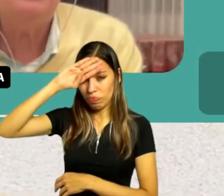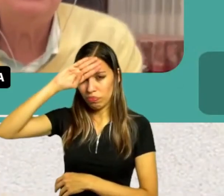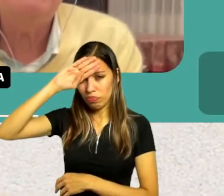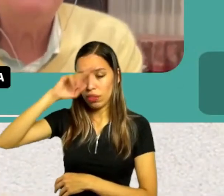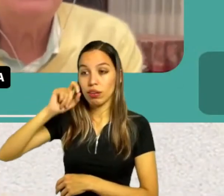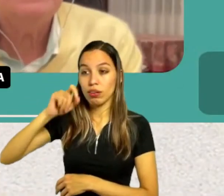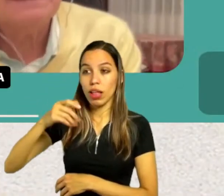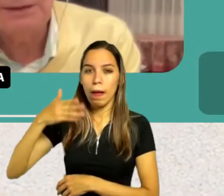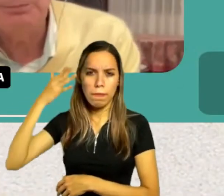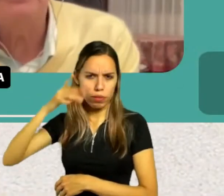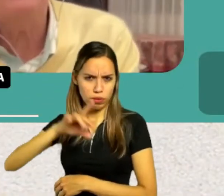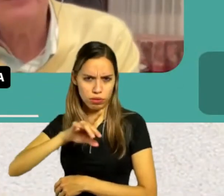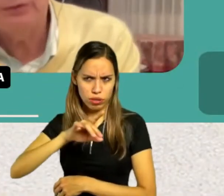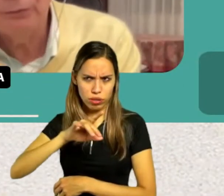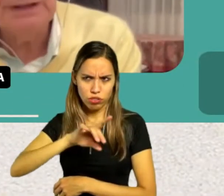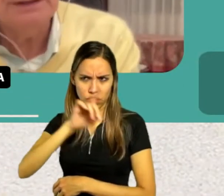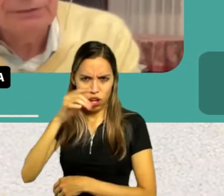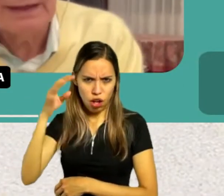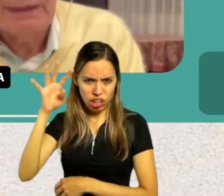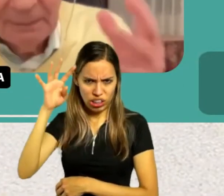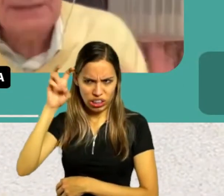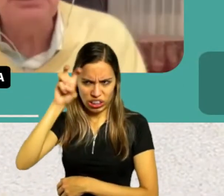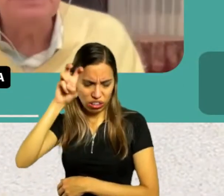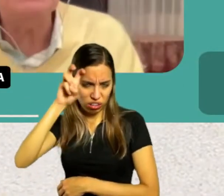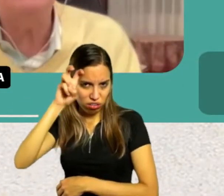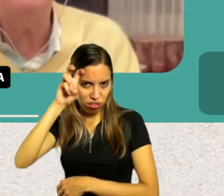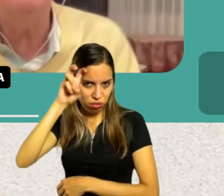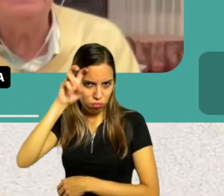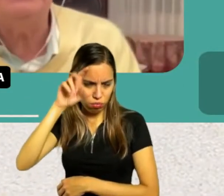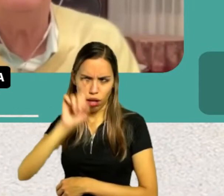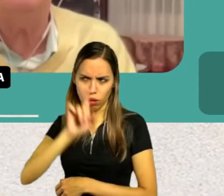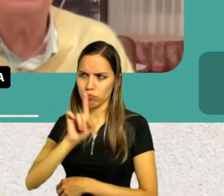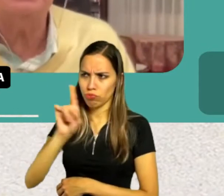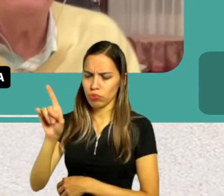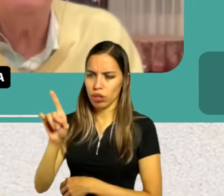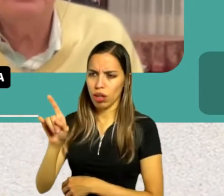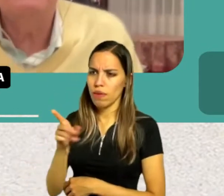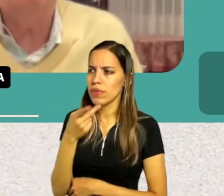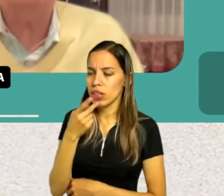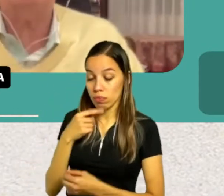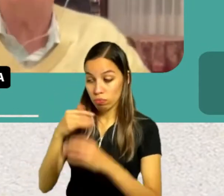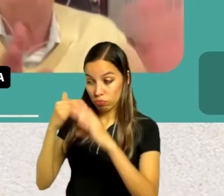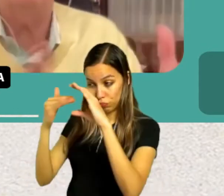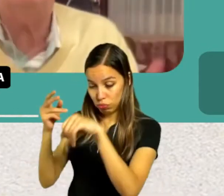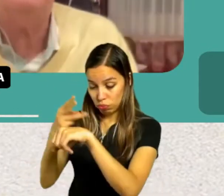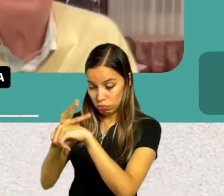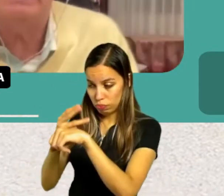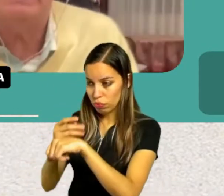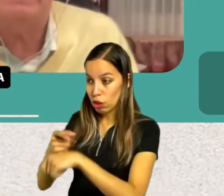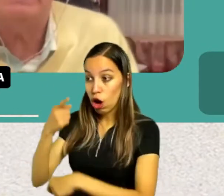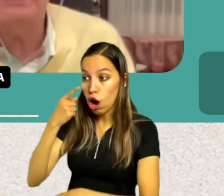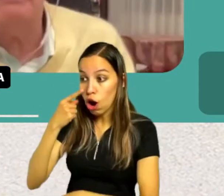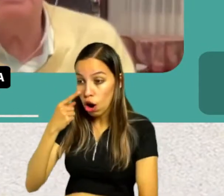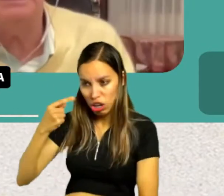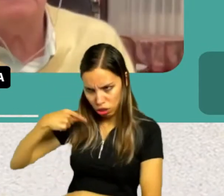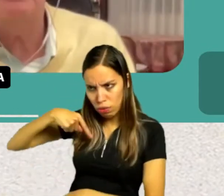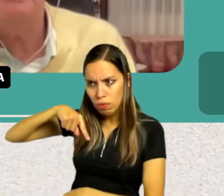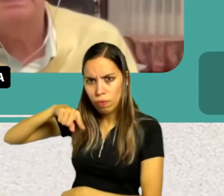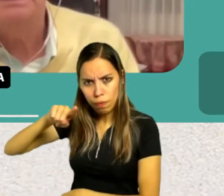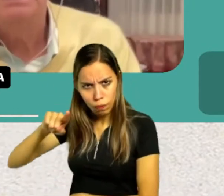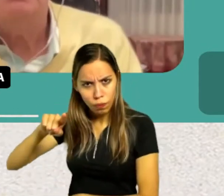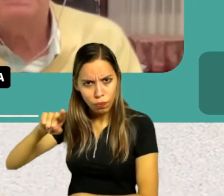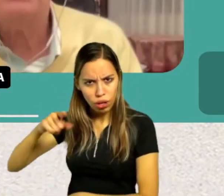eu fui dizendo para o Afonso que eu ia. E eu estava mesmo decidido a ir, porque eu passava febre, eu estava legal, estava